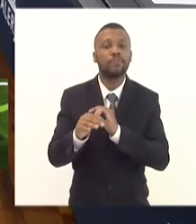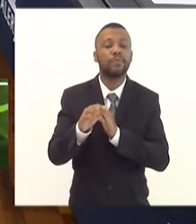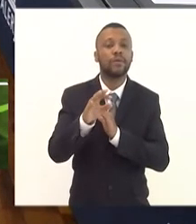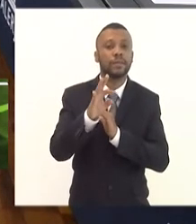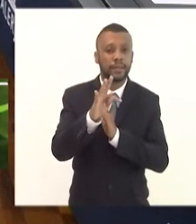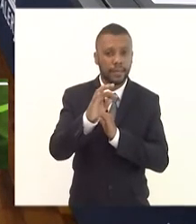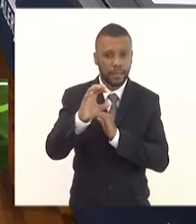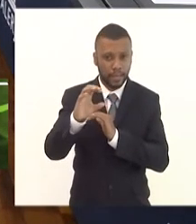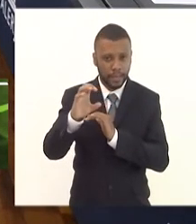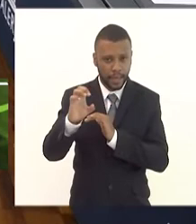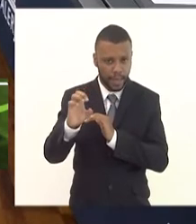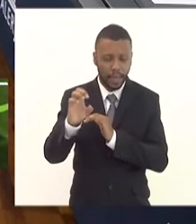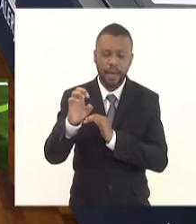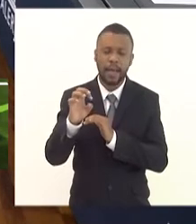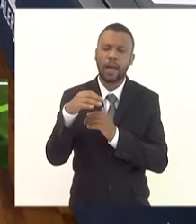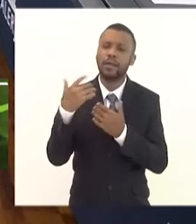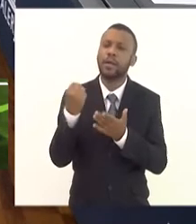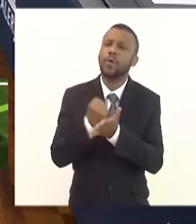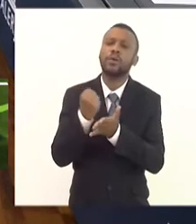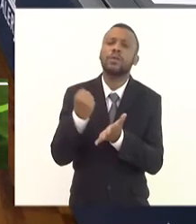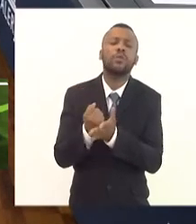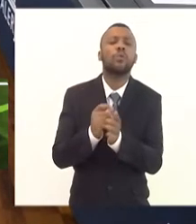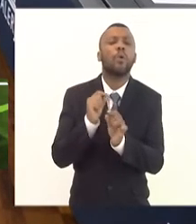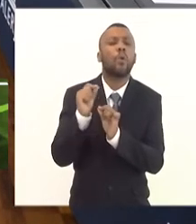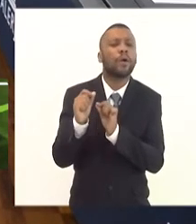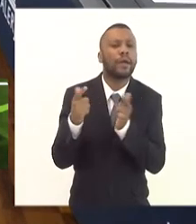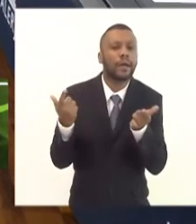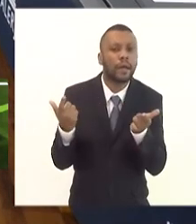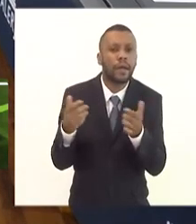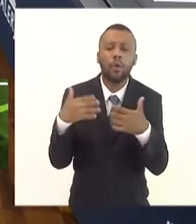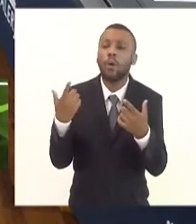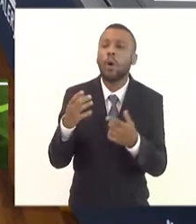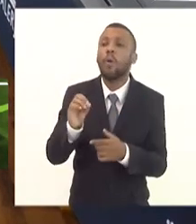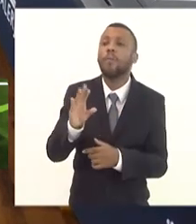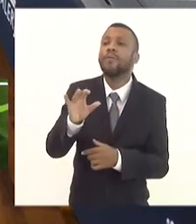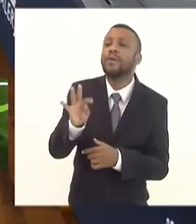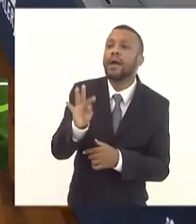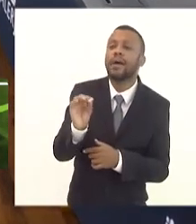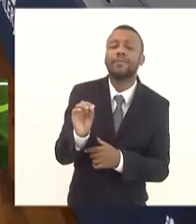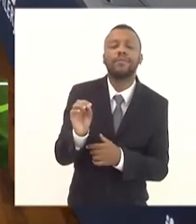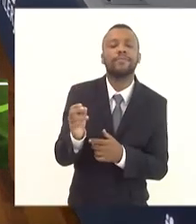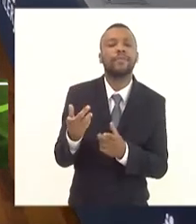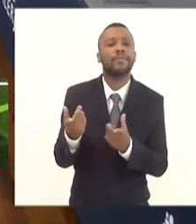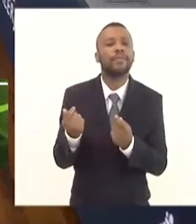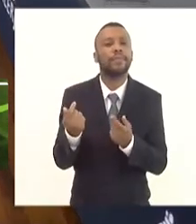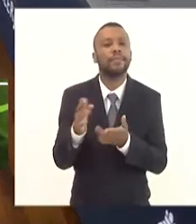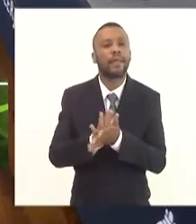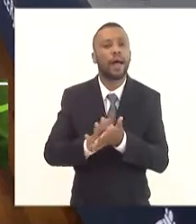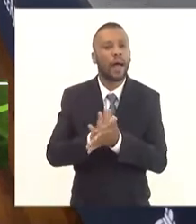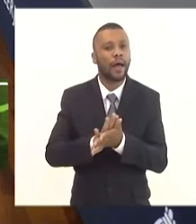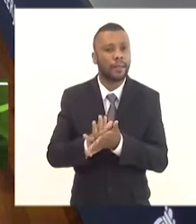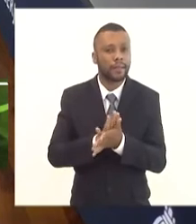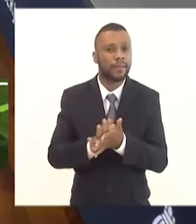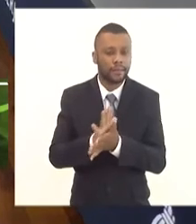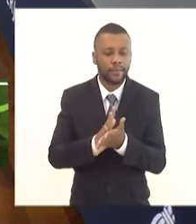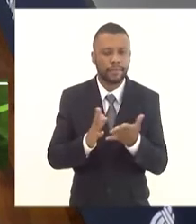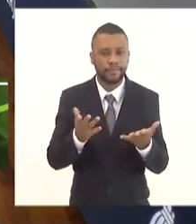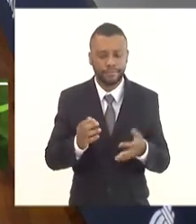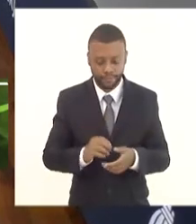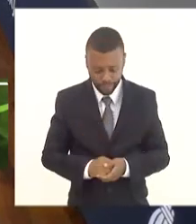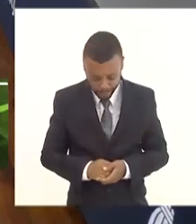contratando o quê? Qual é o objeto? Não, nada. É, então, é...